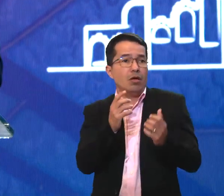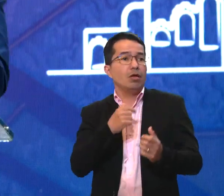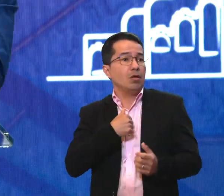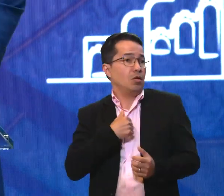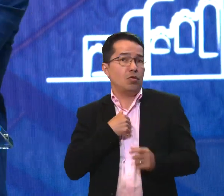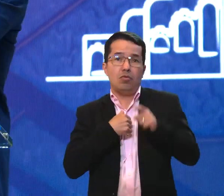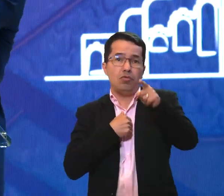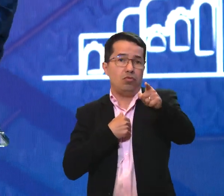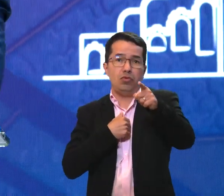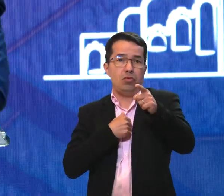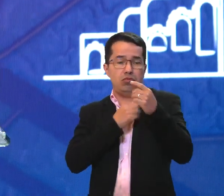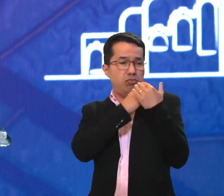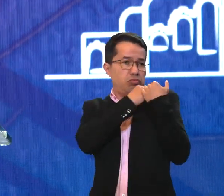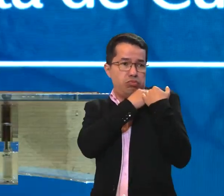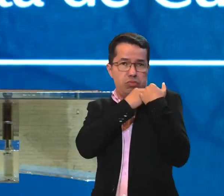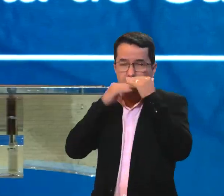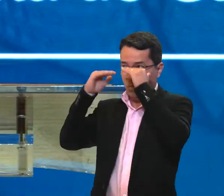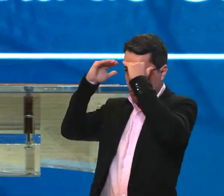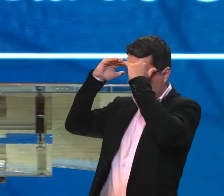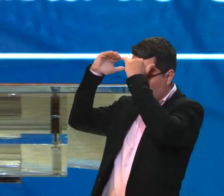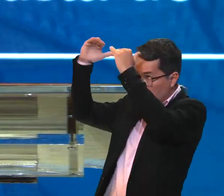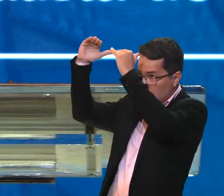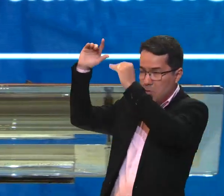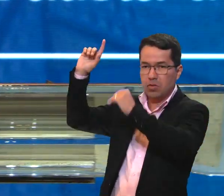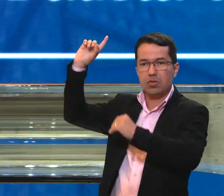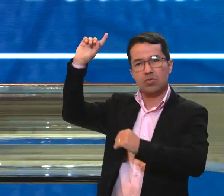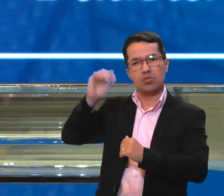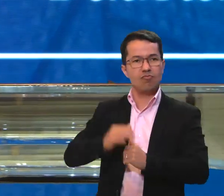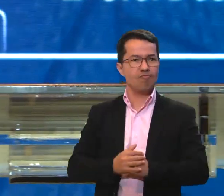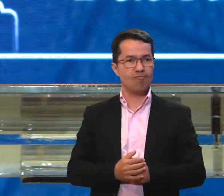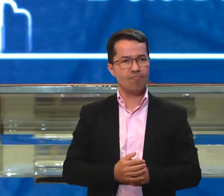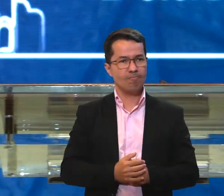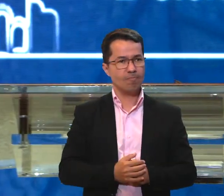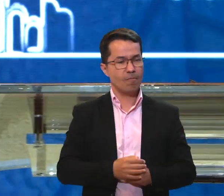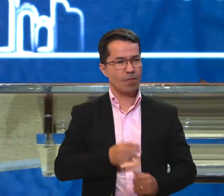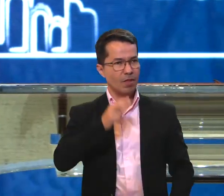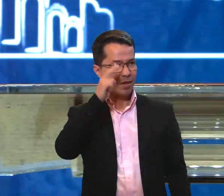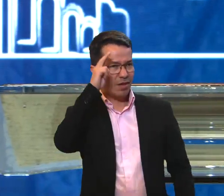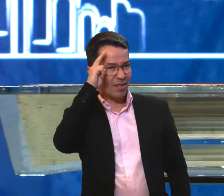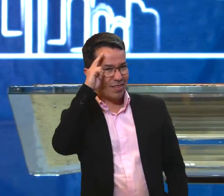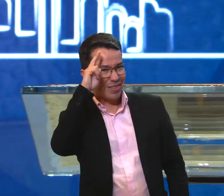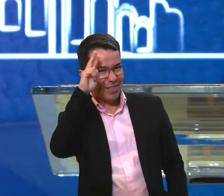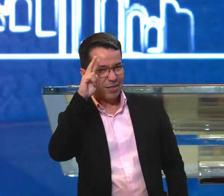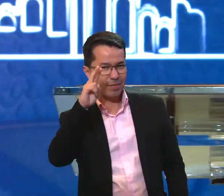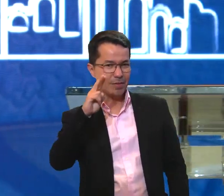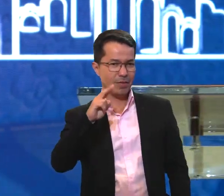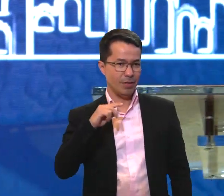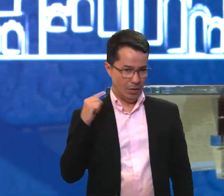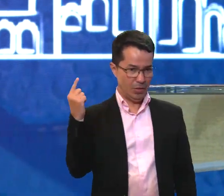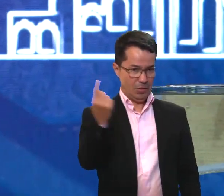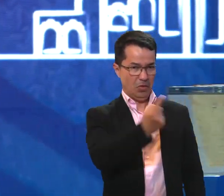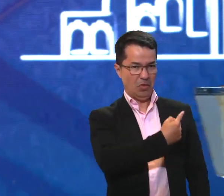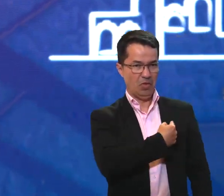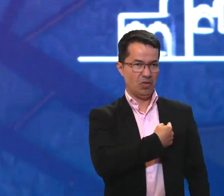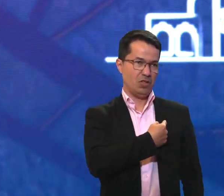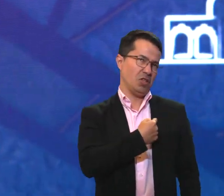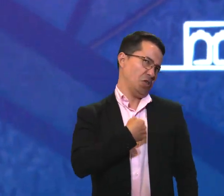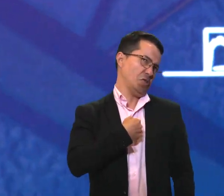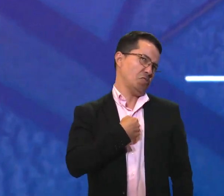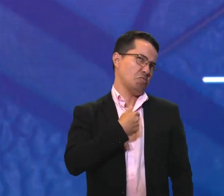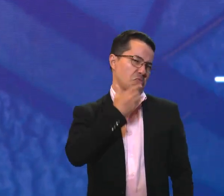tempo onde a igreja estava doente. E eu abri a porta do quarto dos meus pais, naquele ímpeto, ia chamar minha